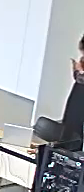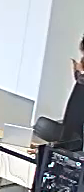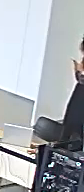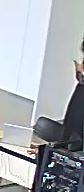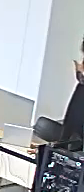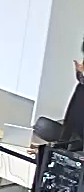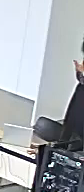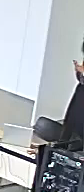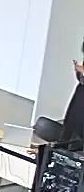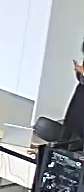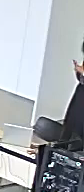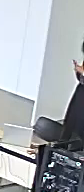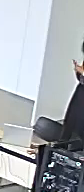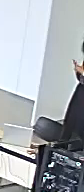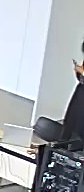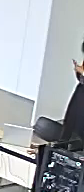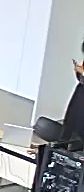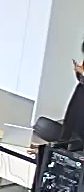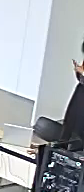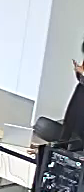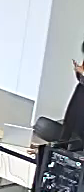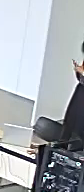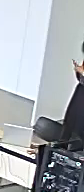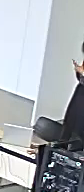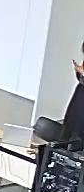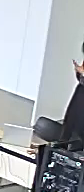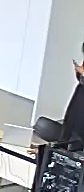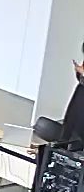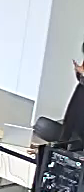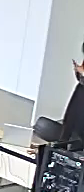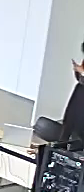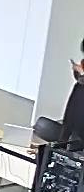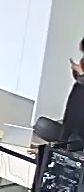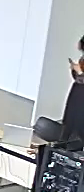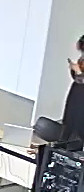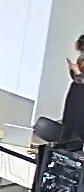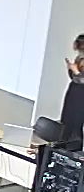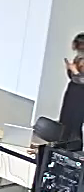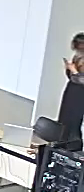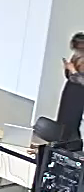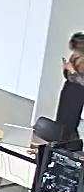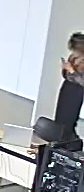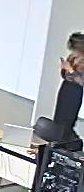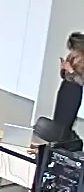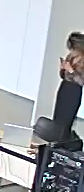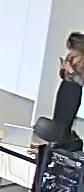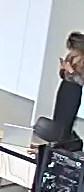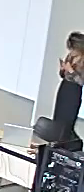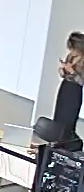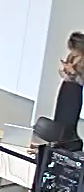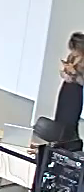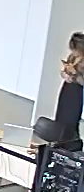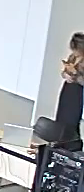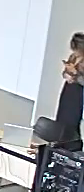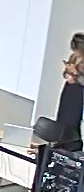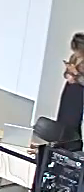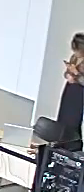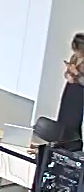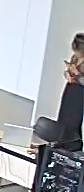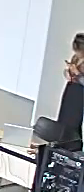Irmã Maria Luísa, que mora em Francisco Sá, Minas Gerais, fez um esforço, né, para estar